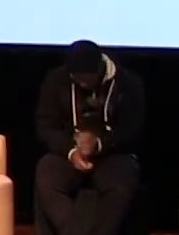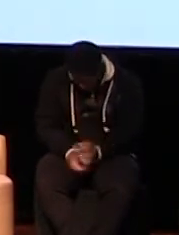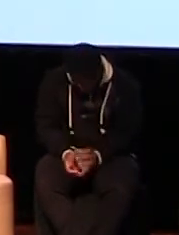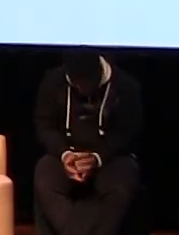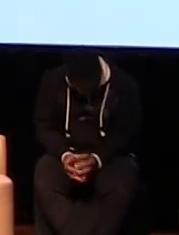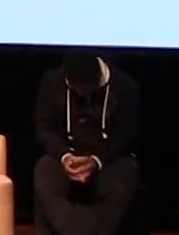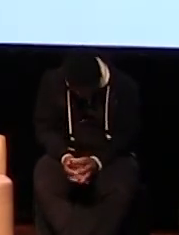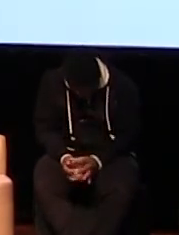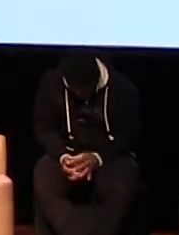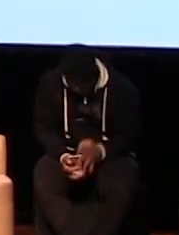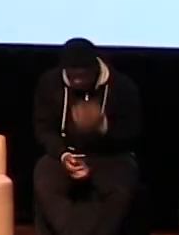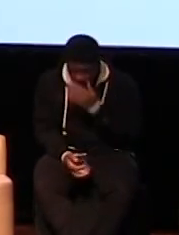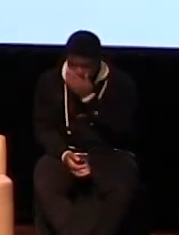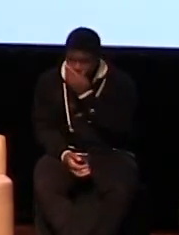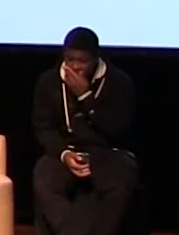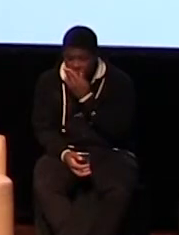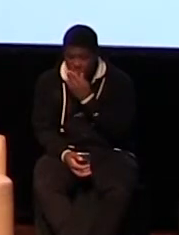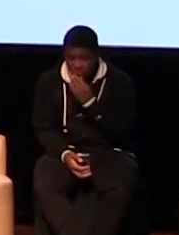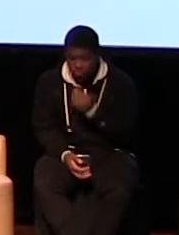digamos, diz que,